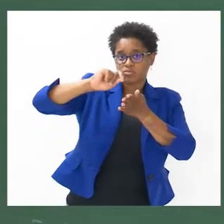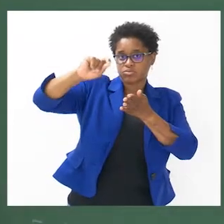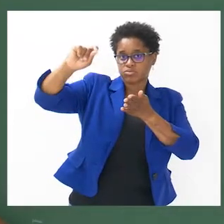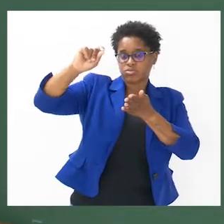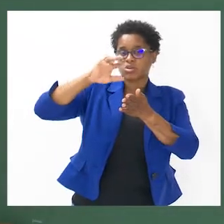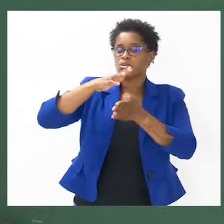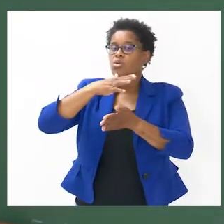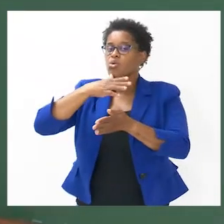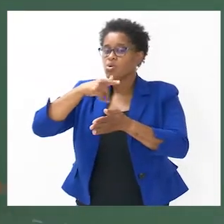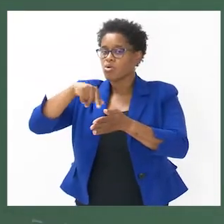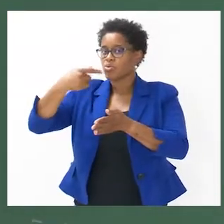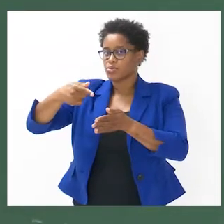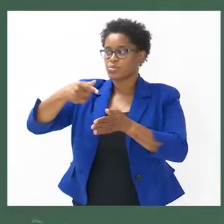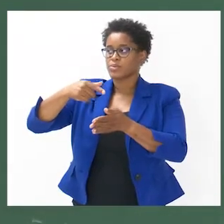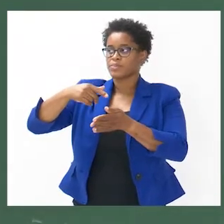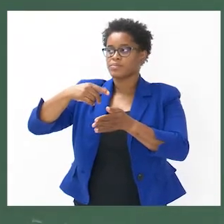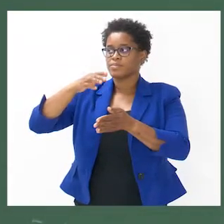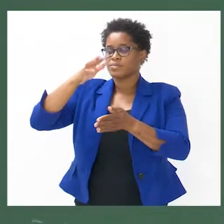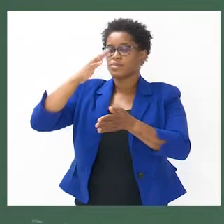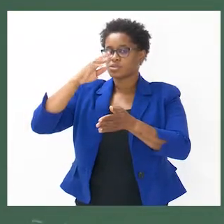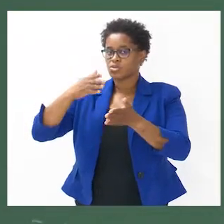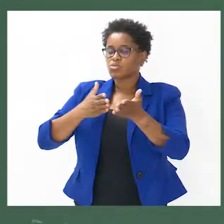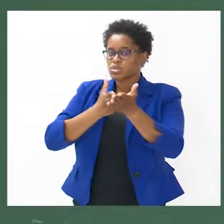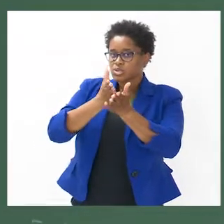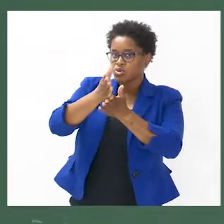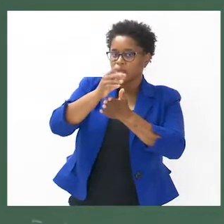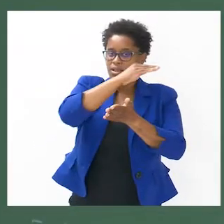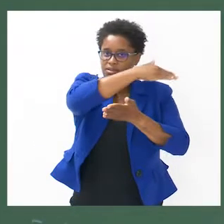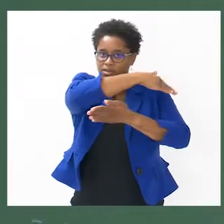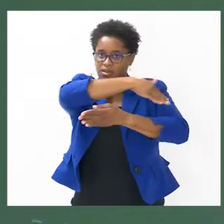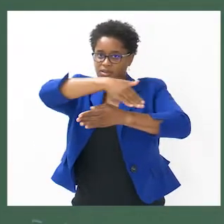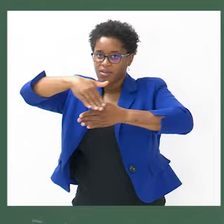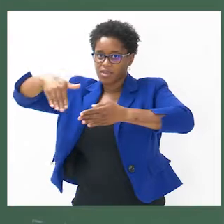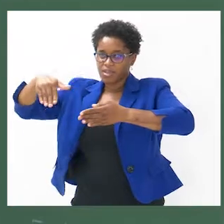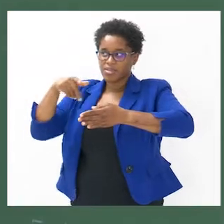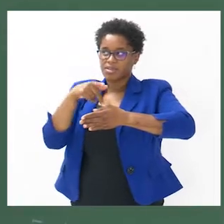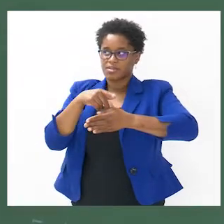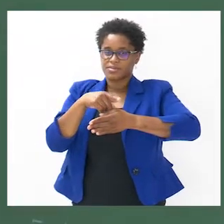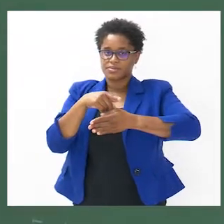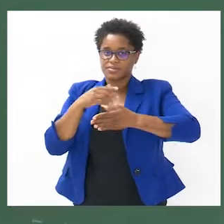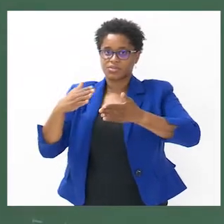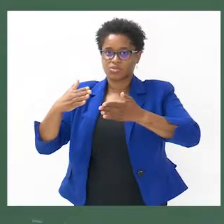vou escolher uma outra cor, se eu prolongar esta semirreta aqui